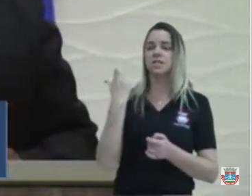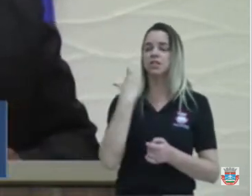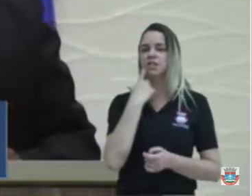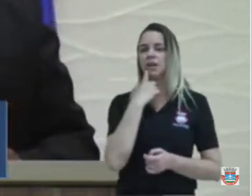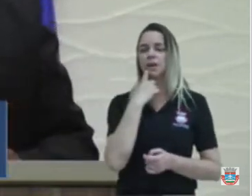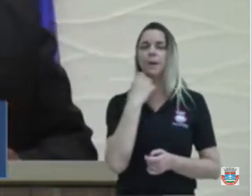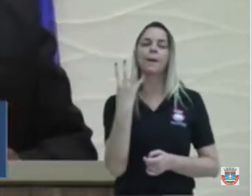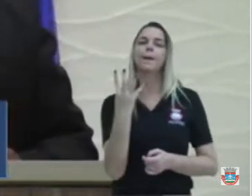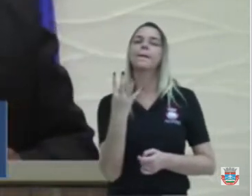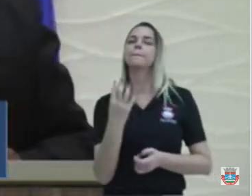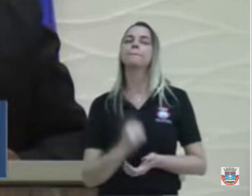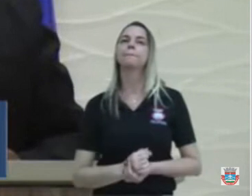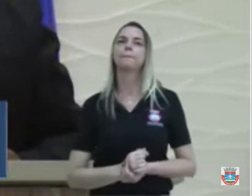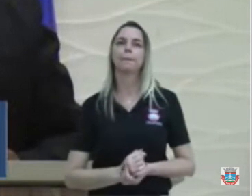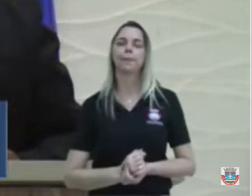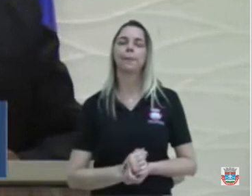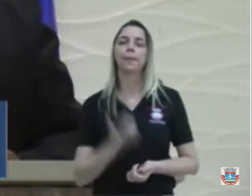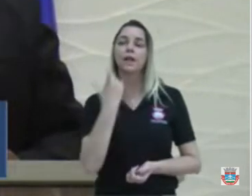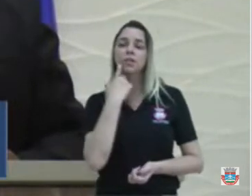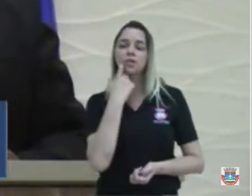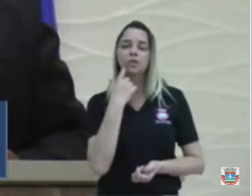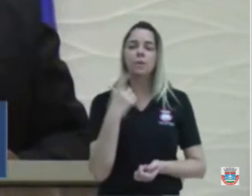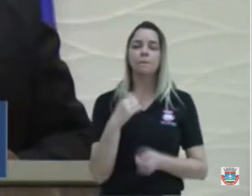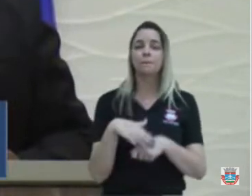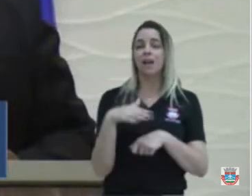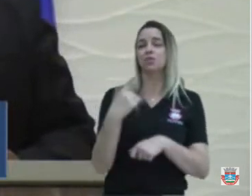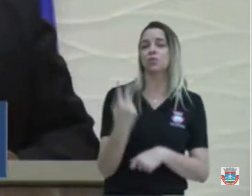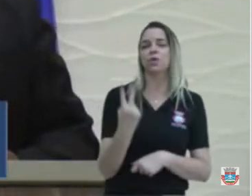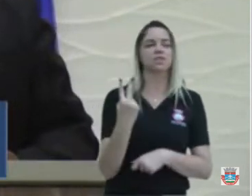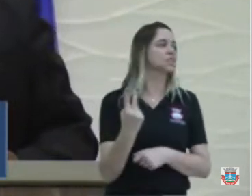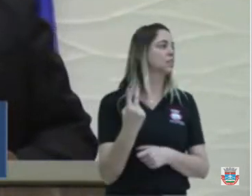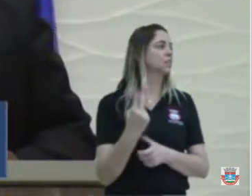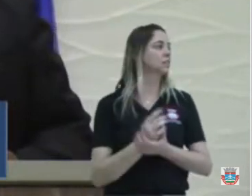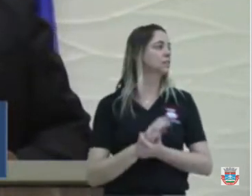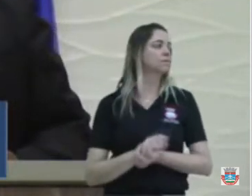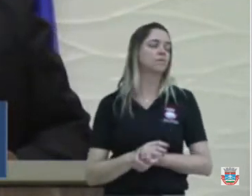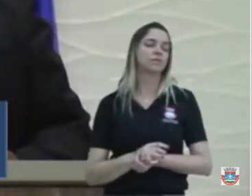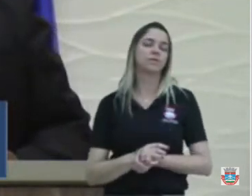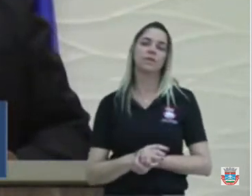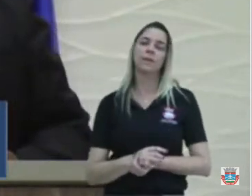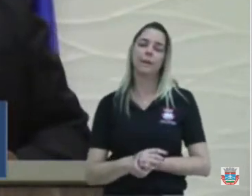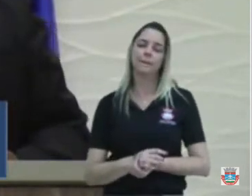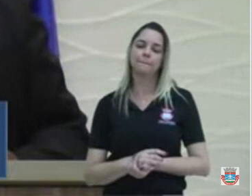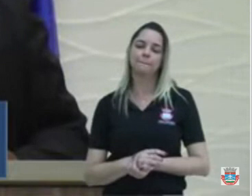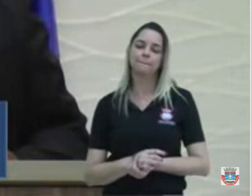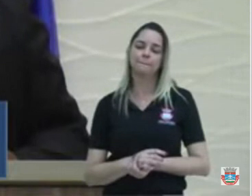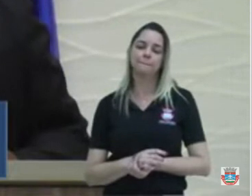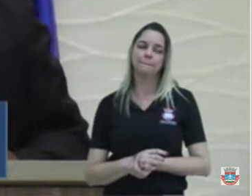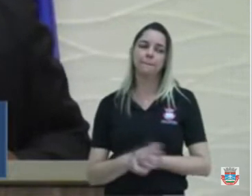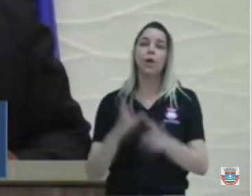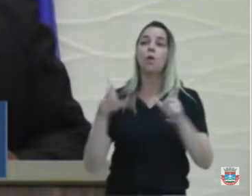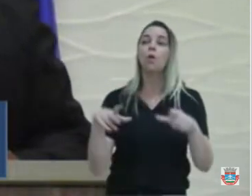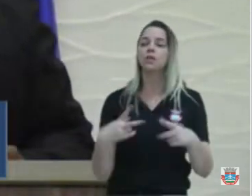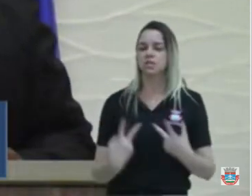Sexta-feira estou levando mais 2. E aí? Aonde é a cirurgia que nós